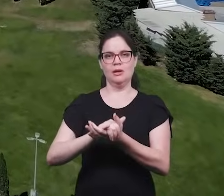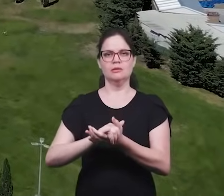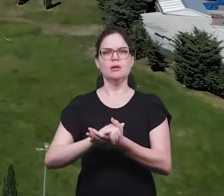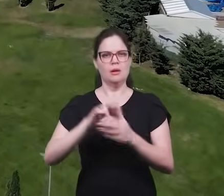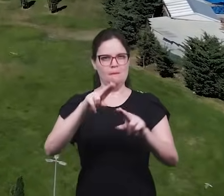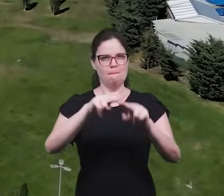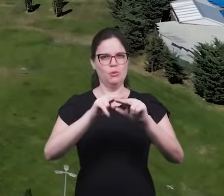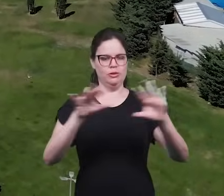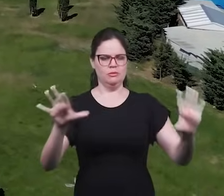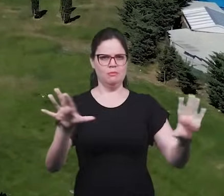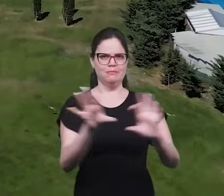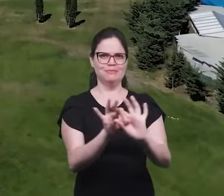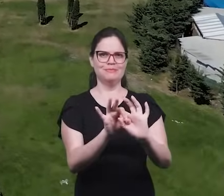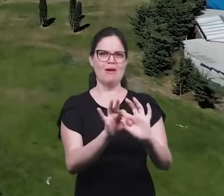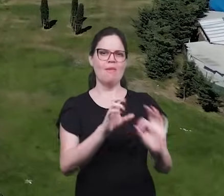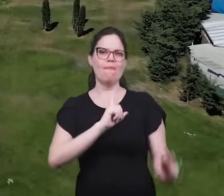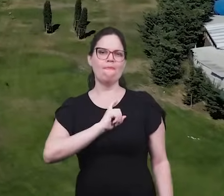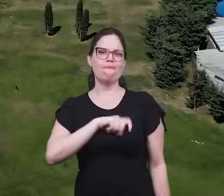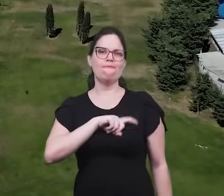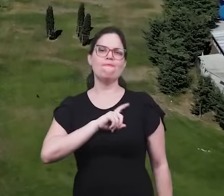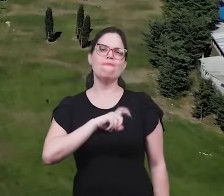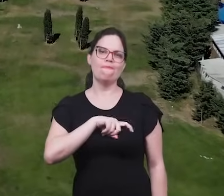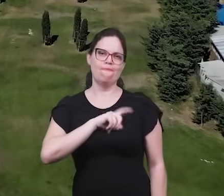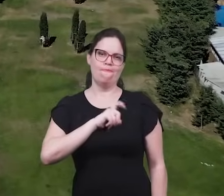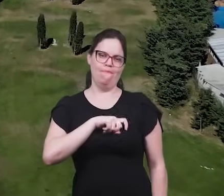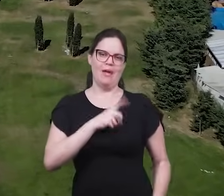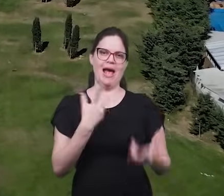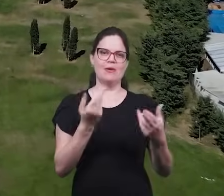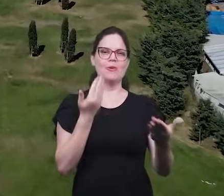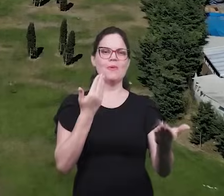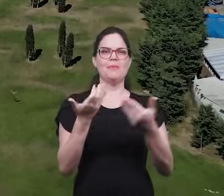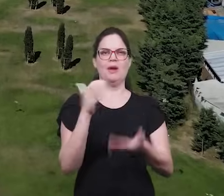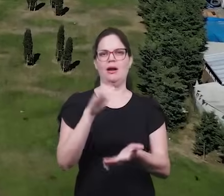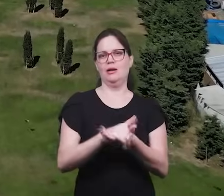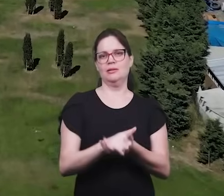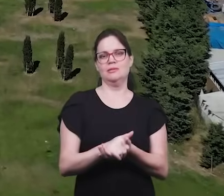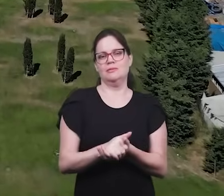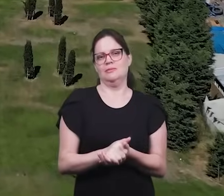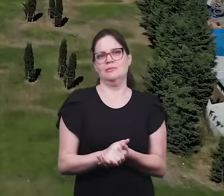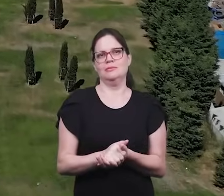você está associando um fato que é